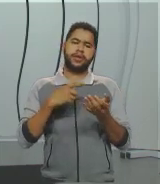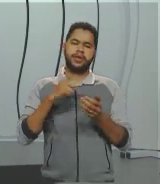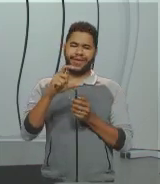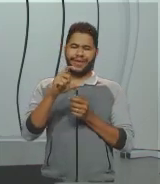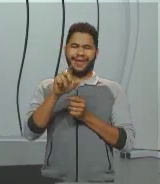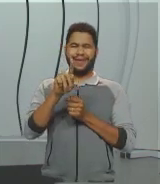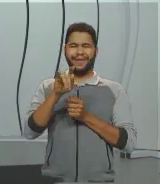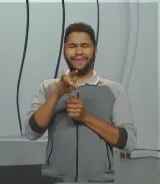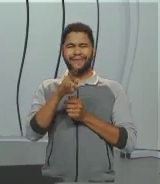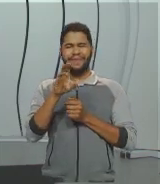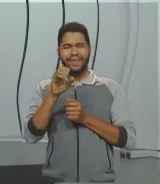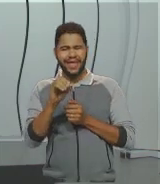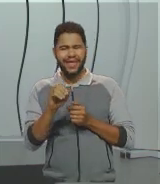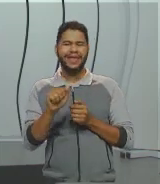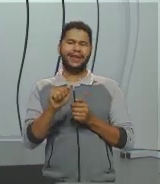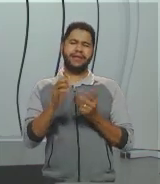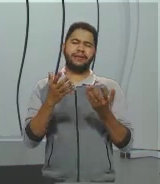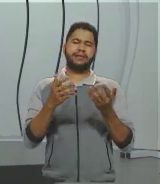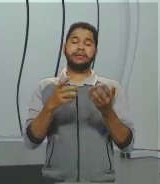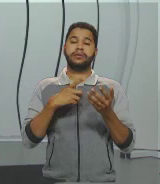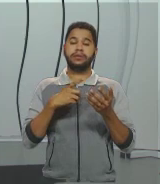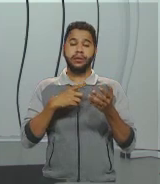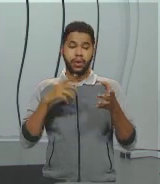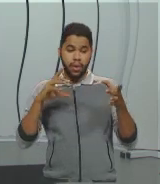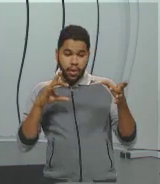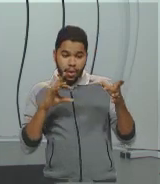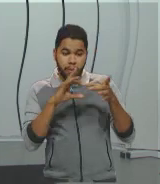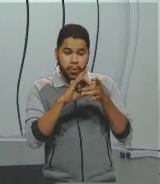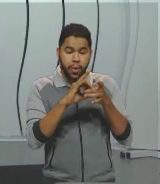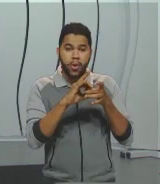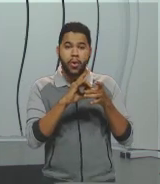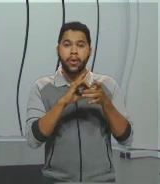ligado nesse gerador vai ser estabelecida ali